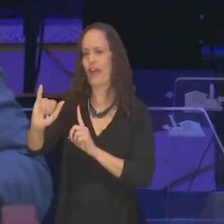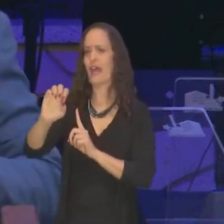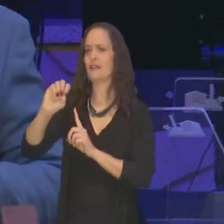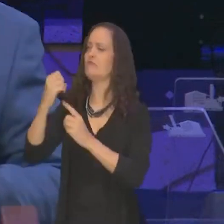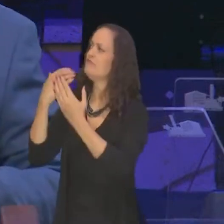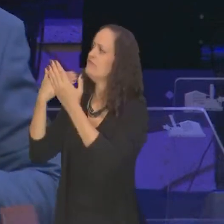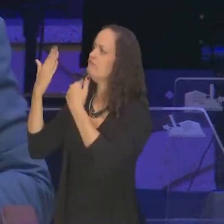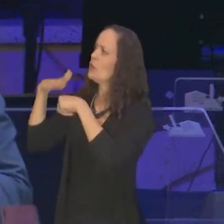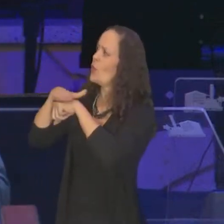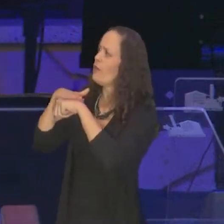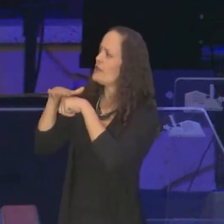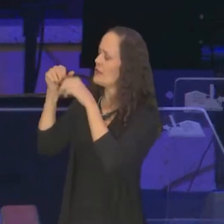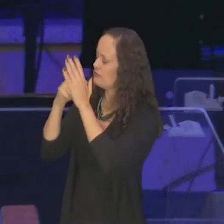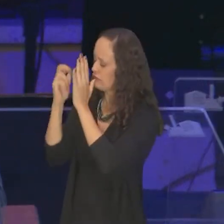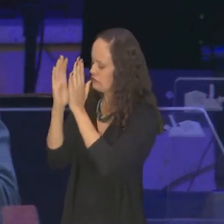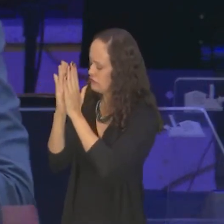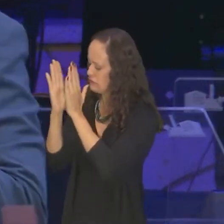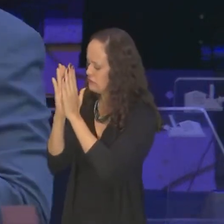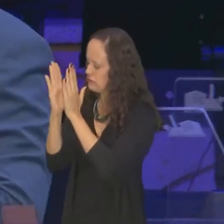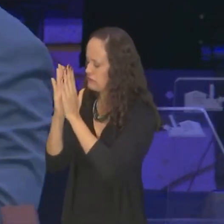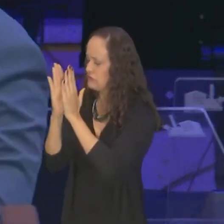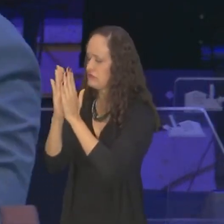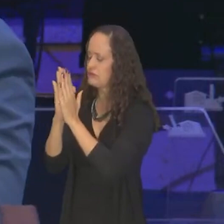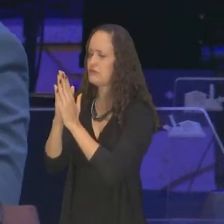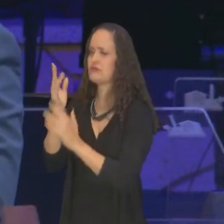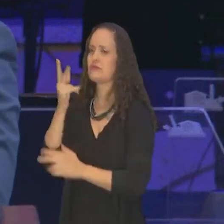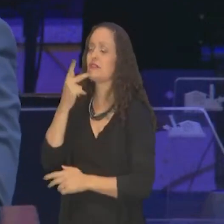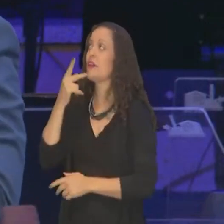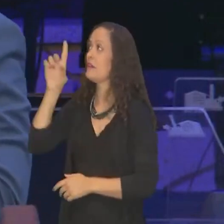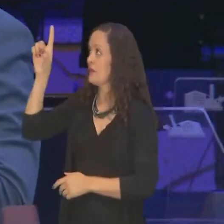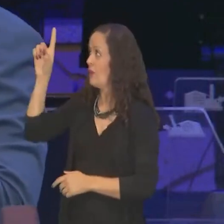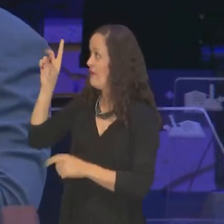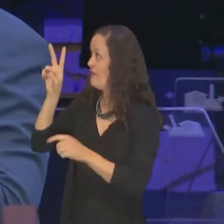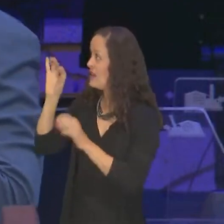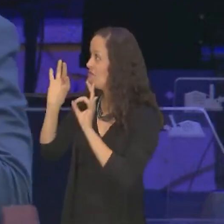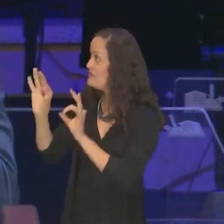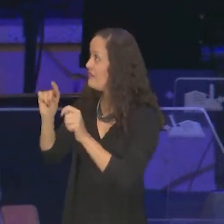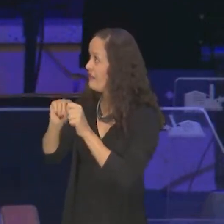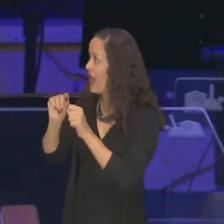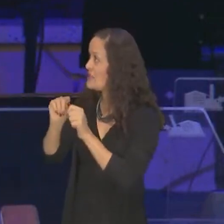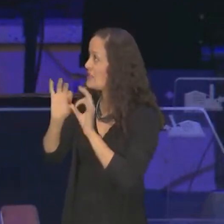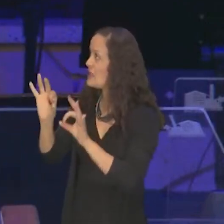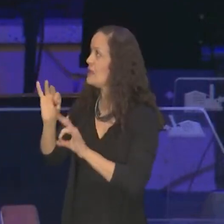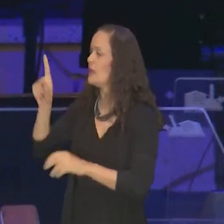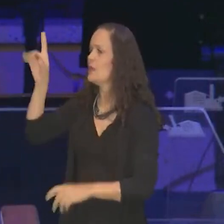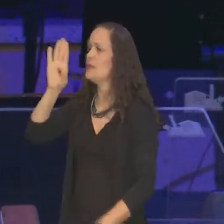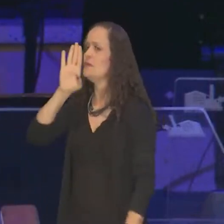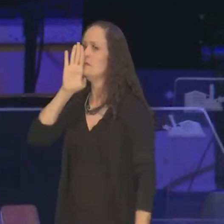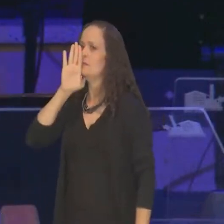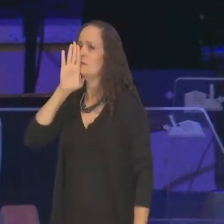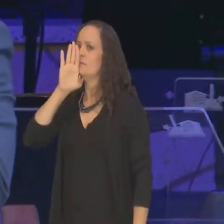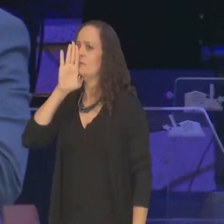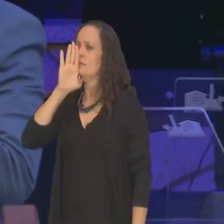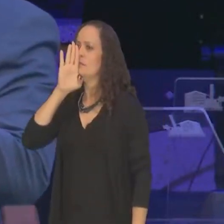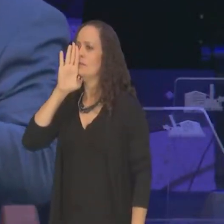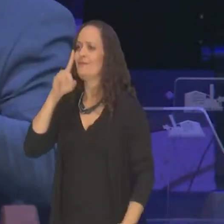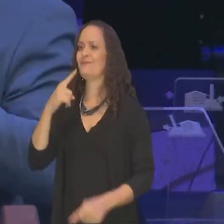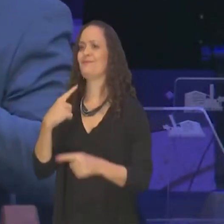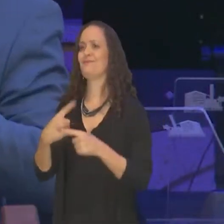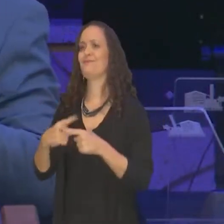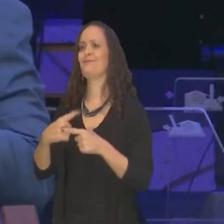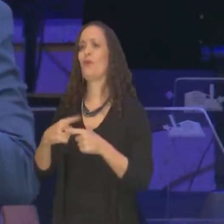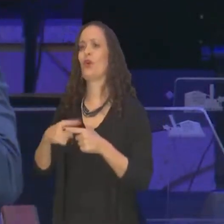Deus e orava ao Senhor, e eles diziam assim: Senhor, o Senhor vai fazer isso? E o Senhor não fazia, porque ele recolhia